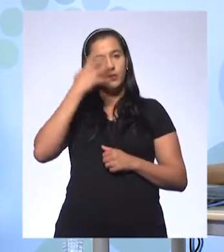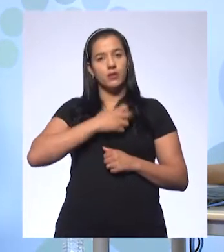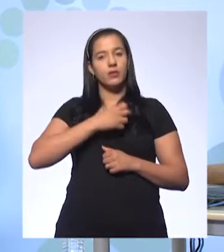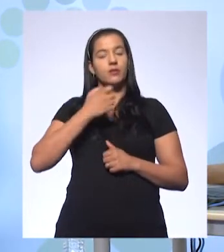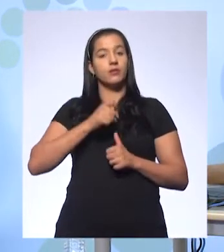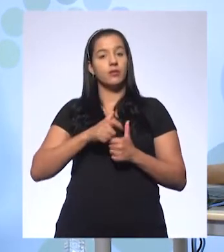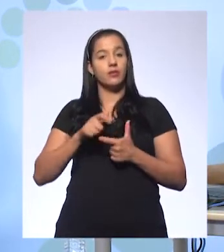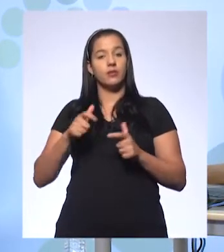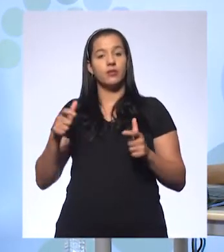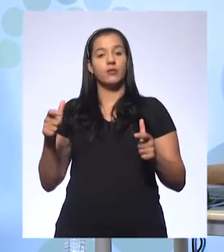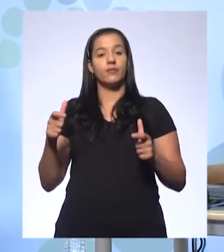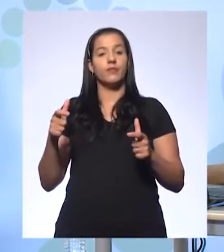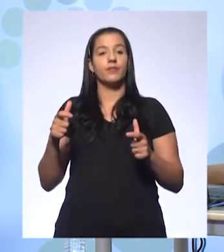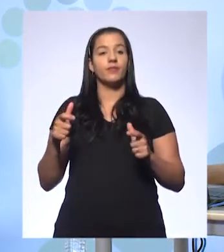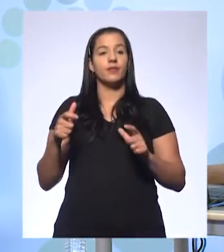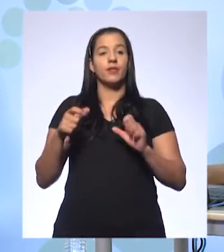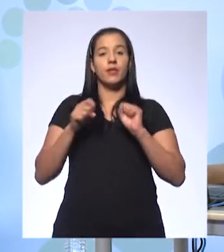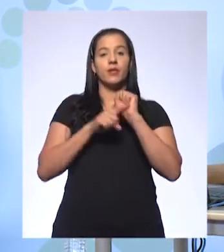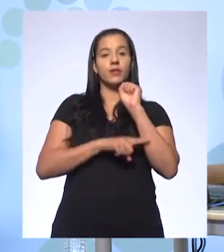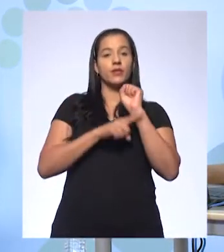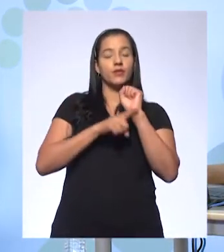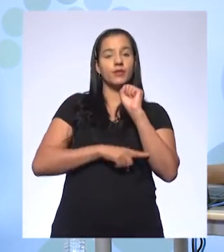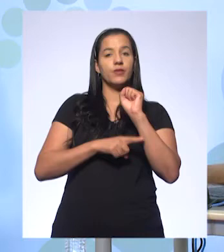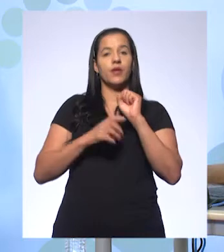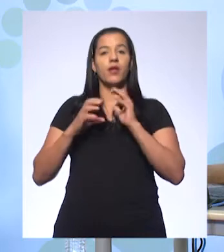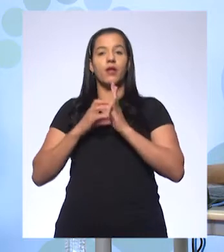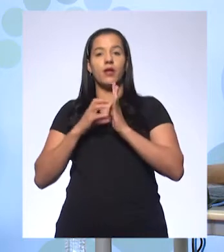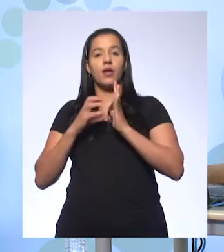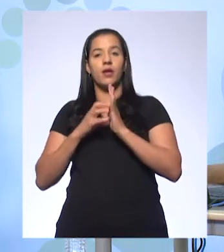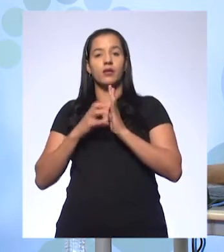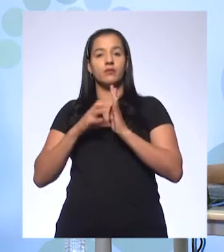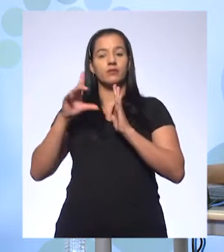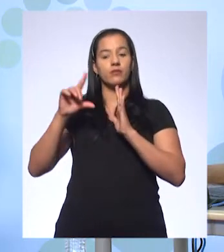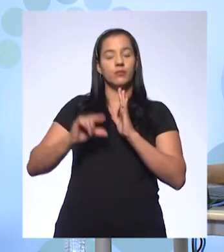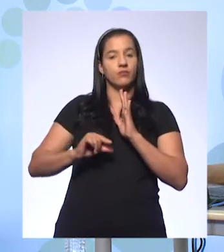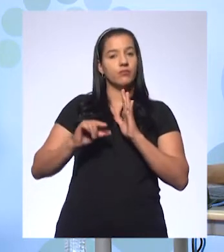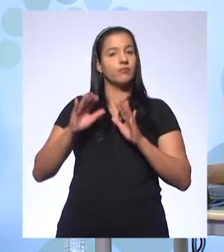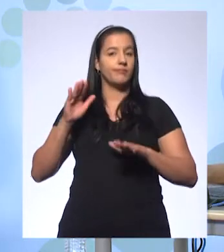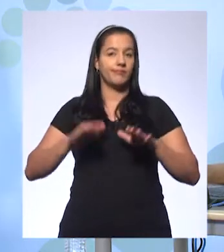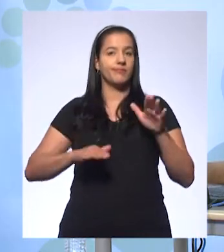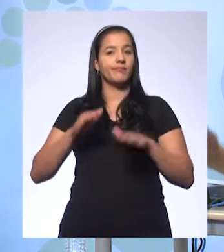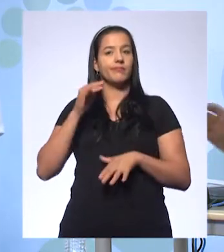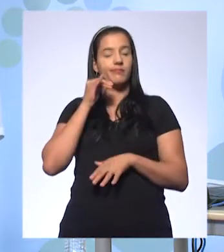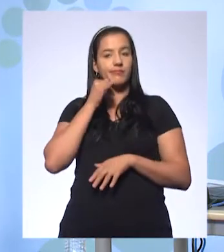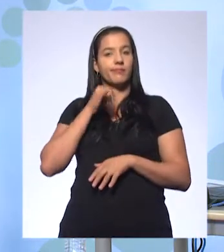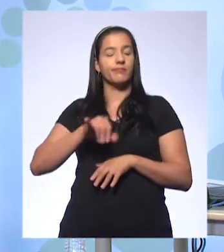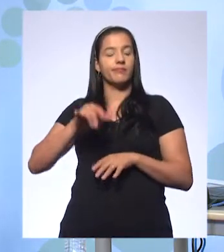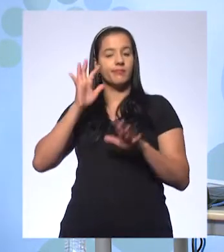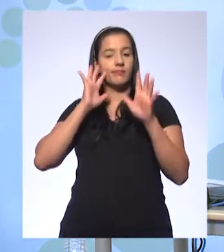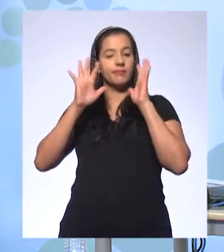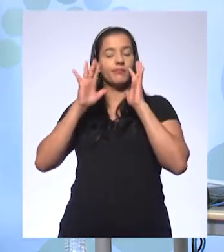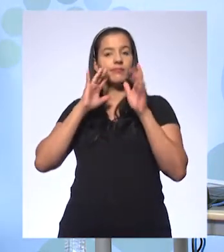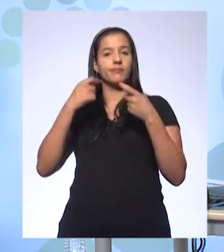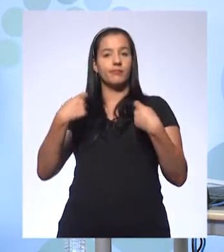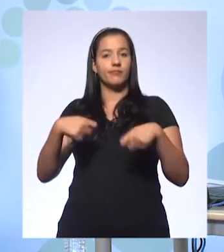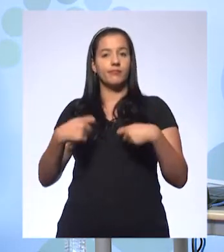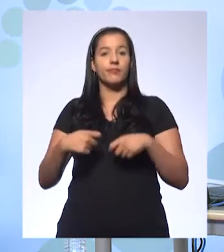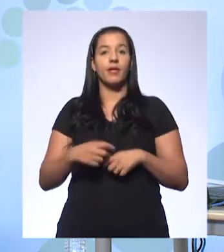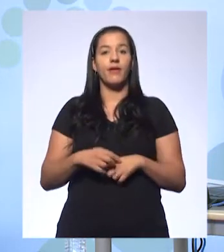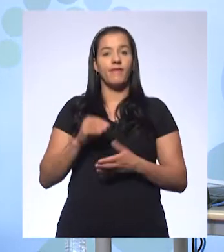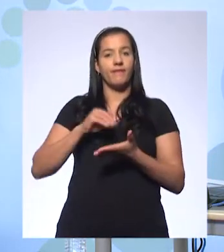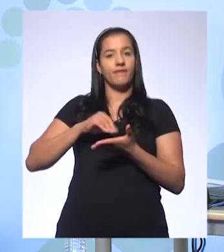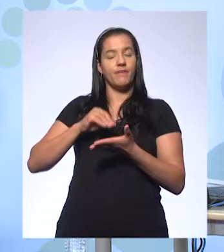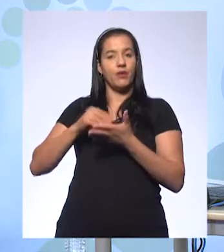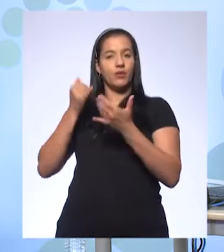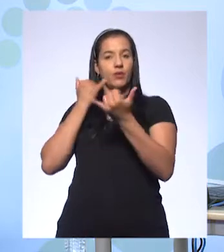crescendo o caso de sífilis, será que o de HIV está diminuindo? Eu acho pouco provável. Tá? Então a gente precisa pensar. Falta de informação?